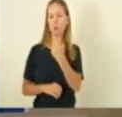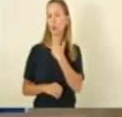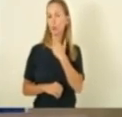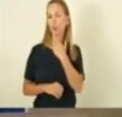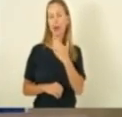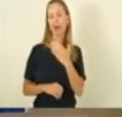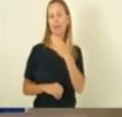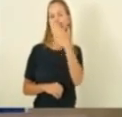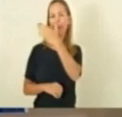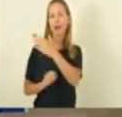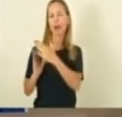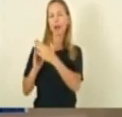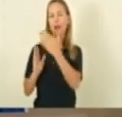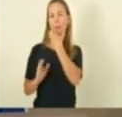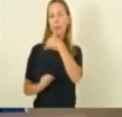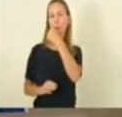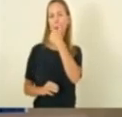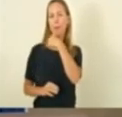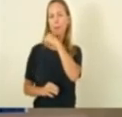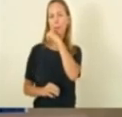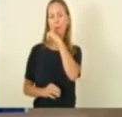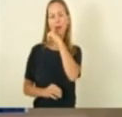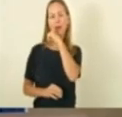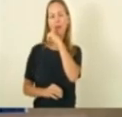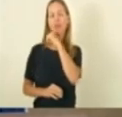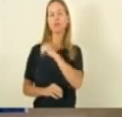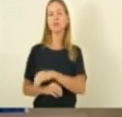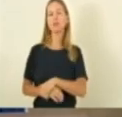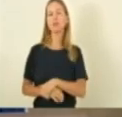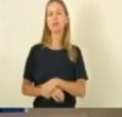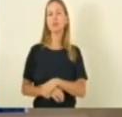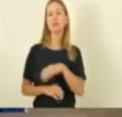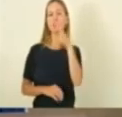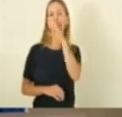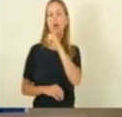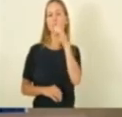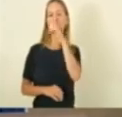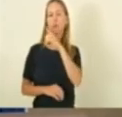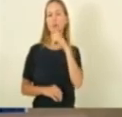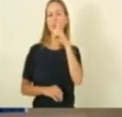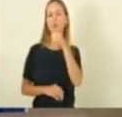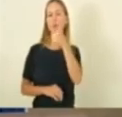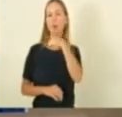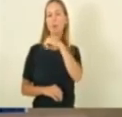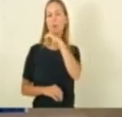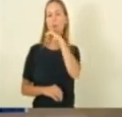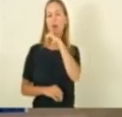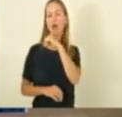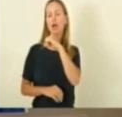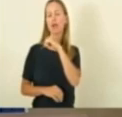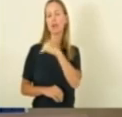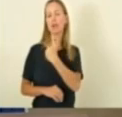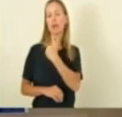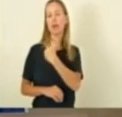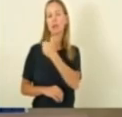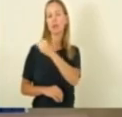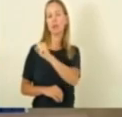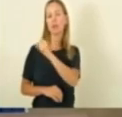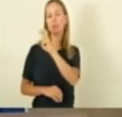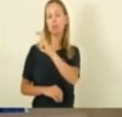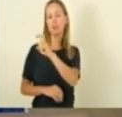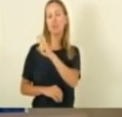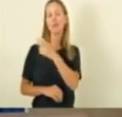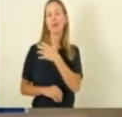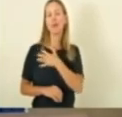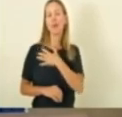lá, mas eu vou bastante lá. Então, quando eu vou, no final de semana, minha mãe já tem 75 anos, mas ela adora fazer a comida que eu gosto, e eu gosto muito de